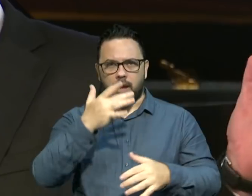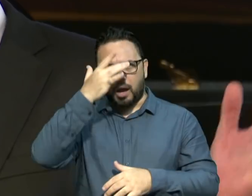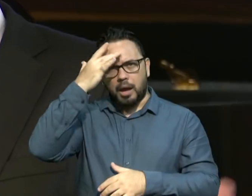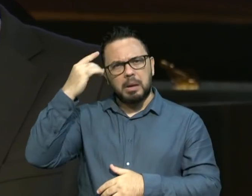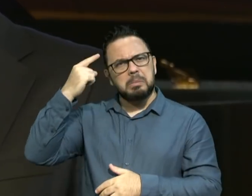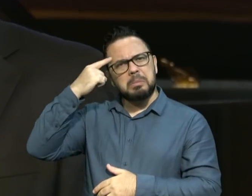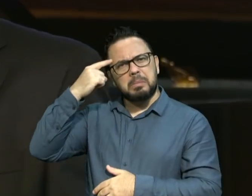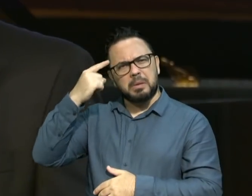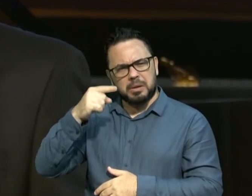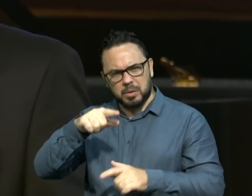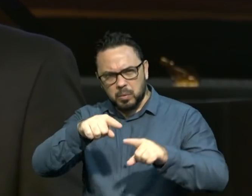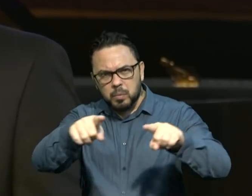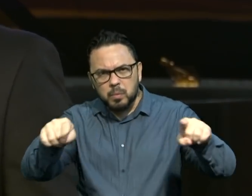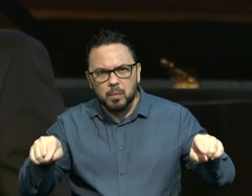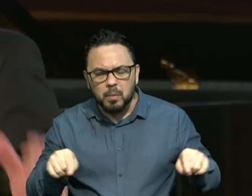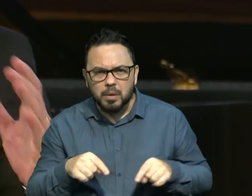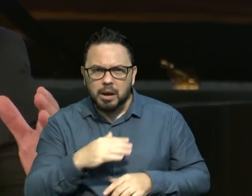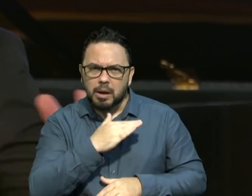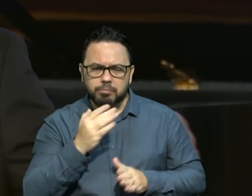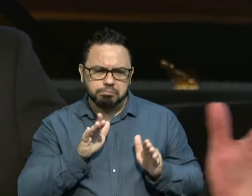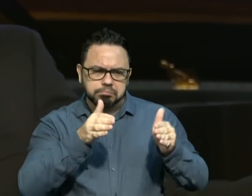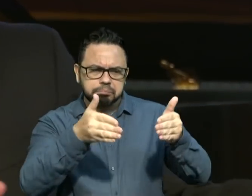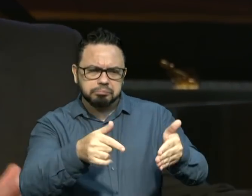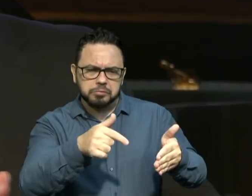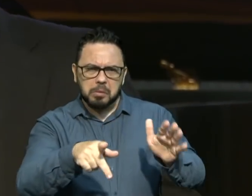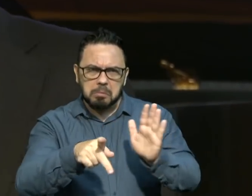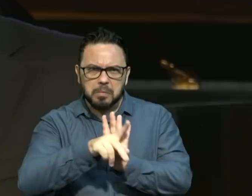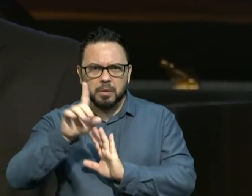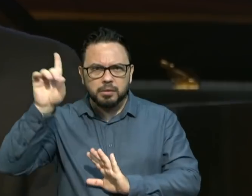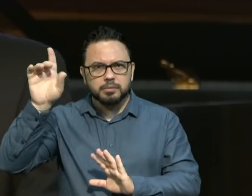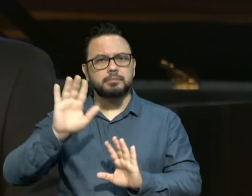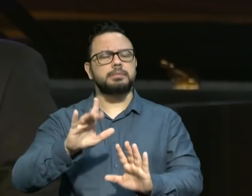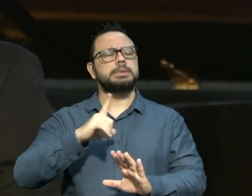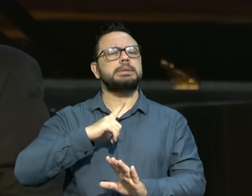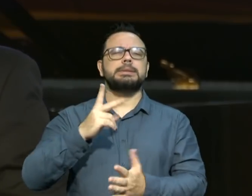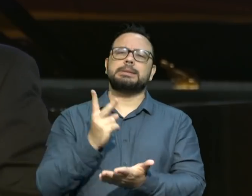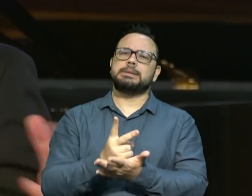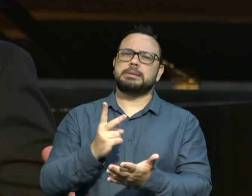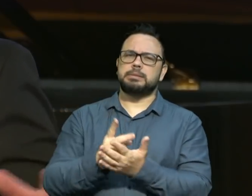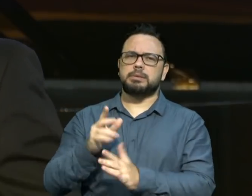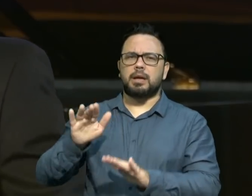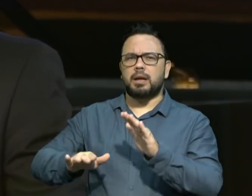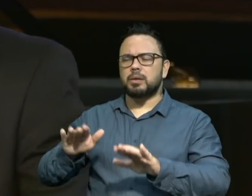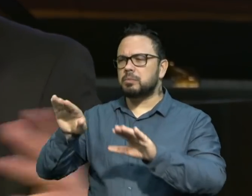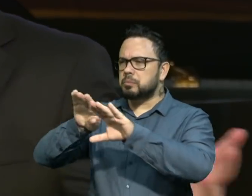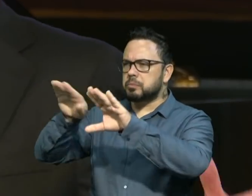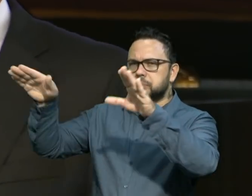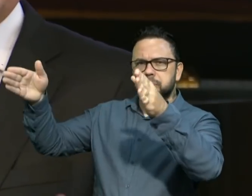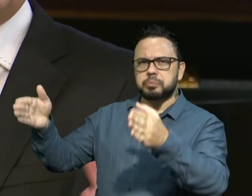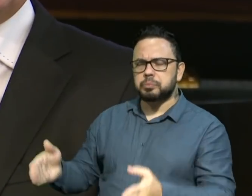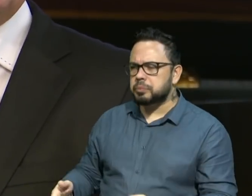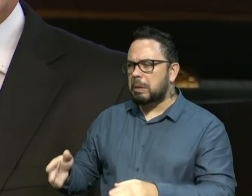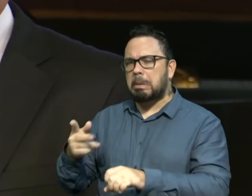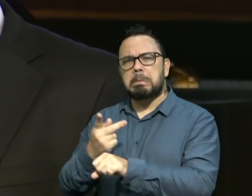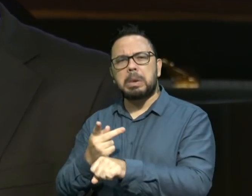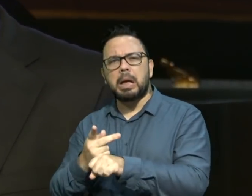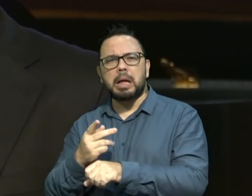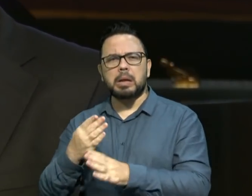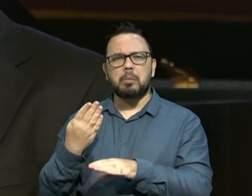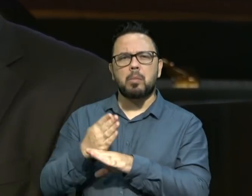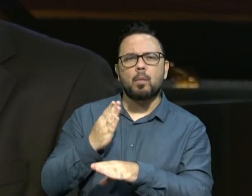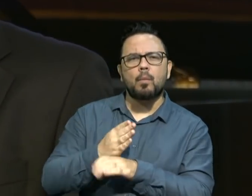em certo sentido isso é verdade e sempre ali existe um pequeno púlpito muitas vezes de prata de bronze um púlpito